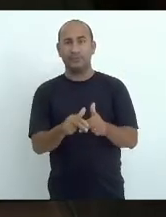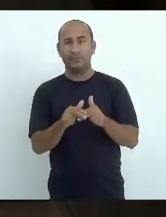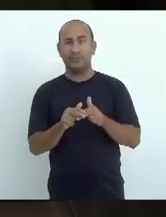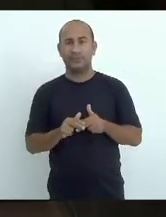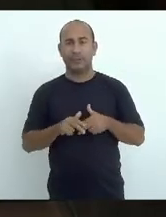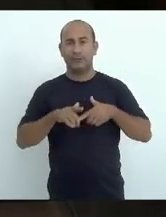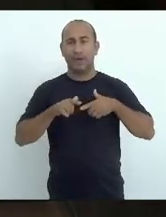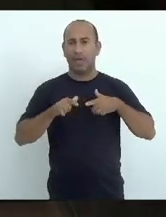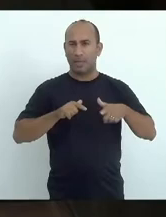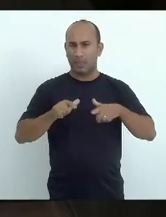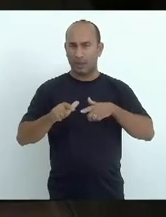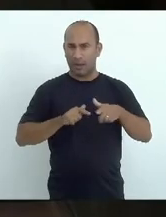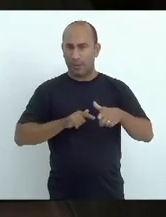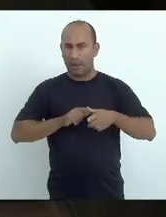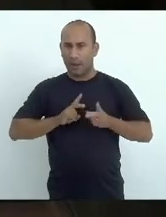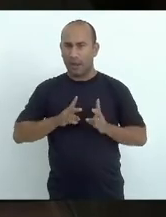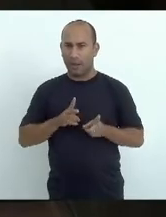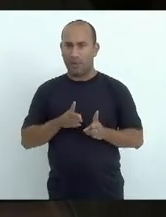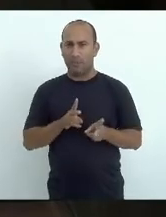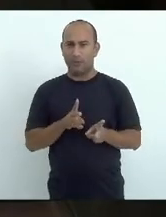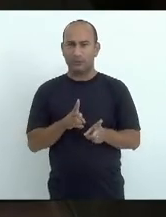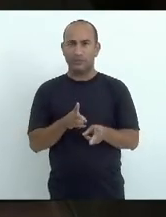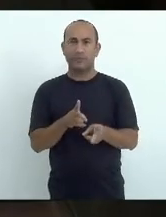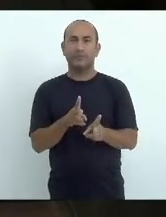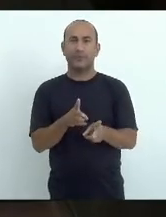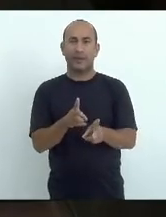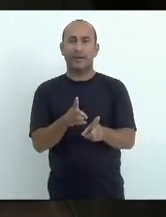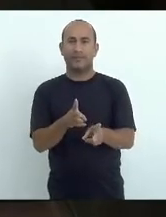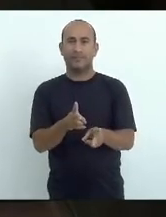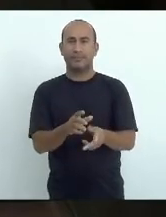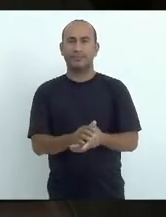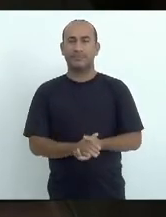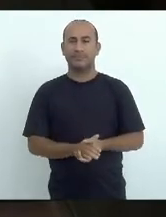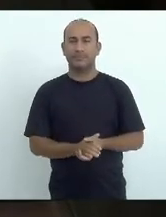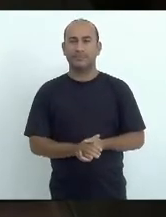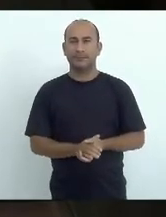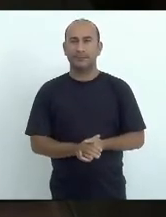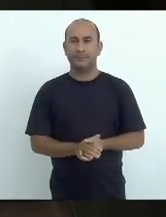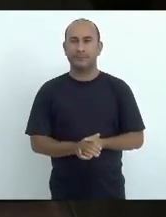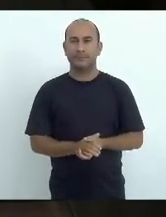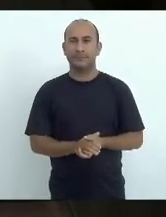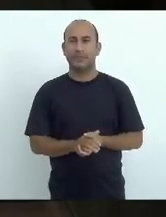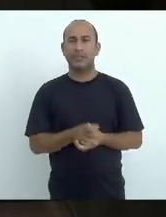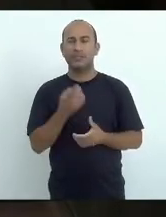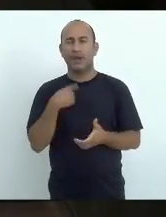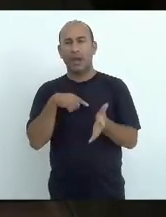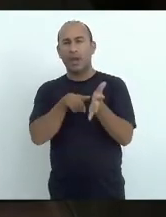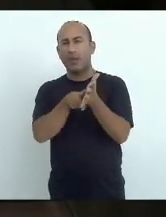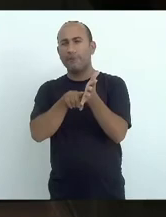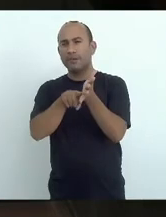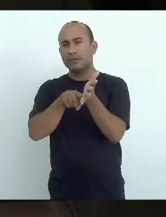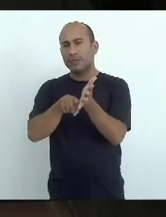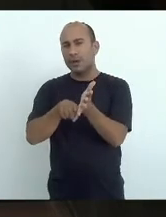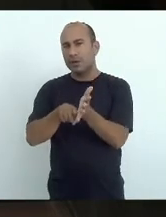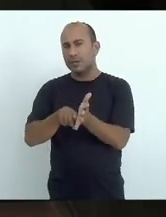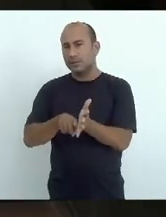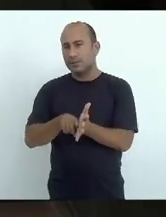pelo trabalho continuado de investigações